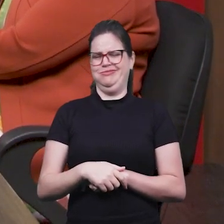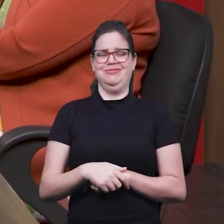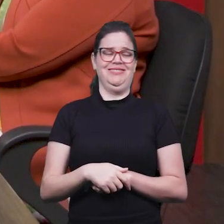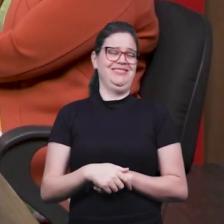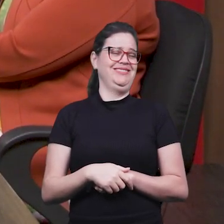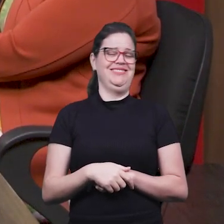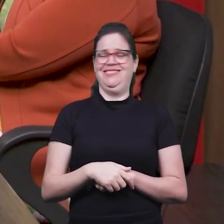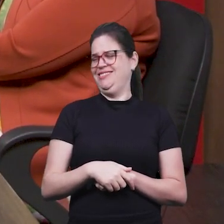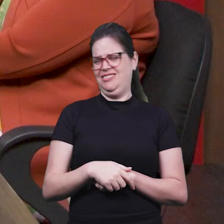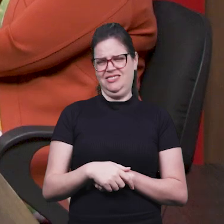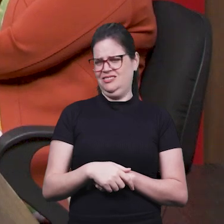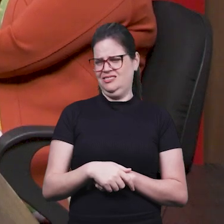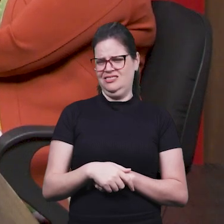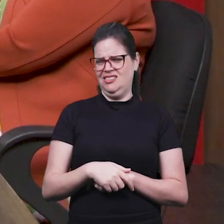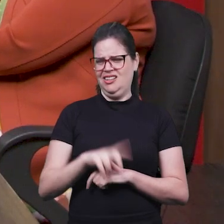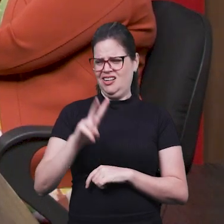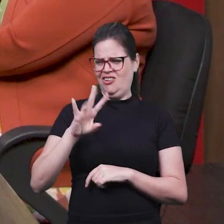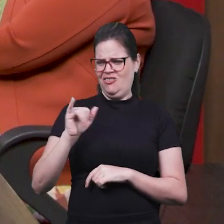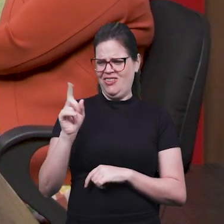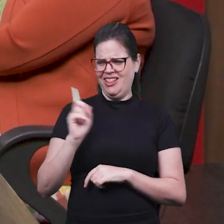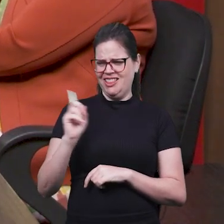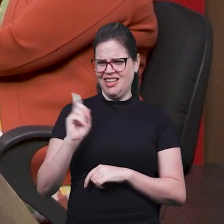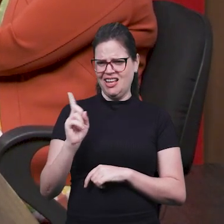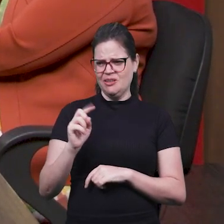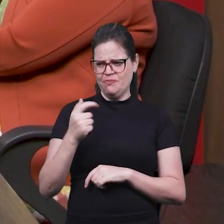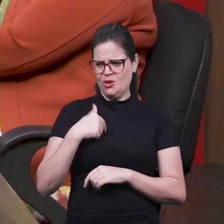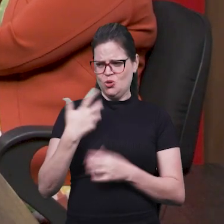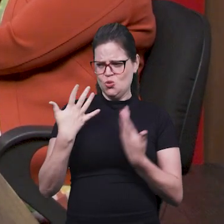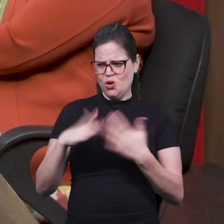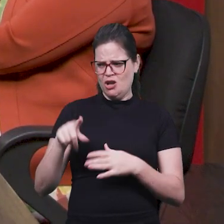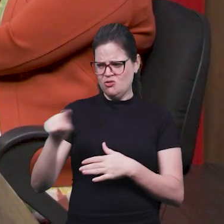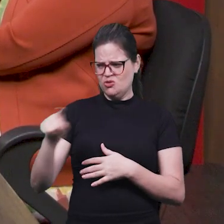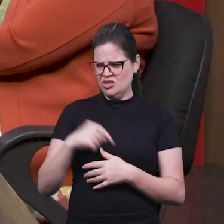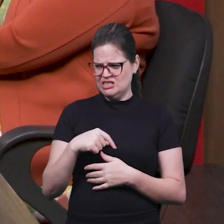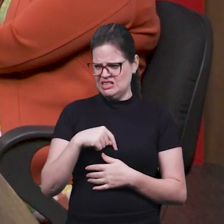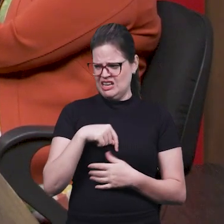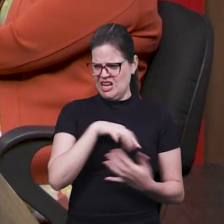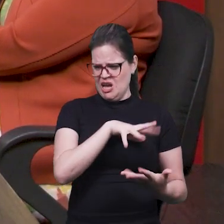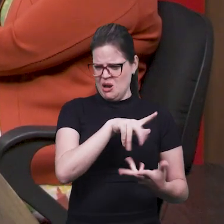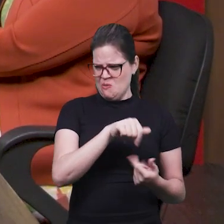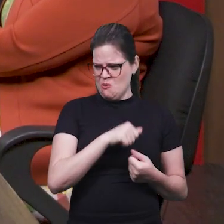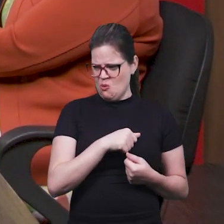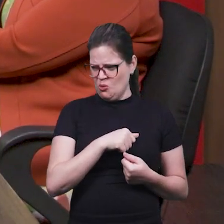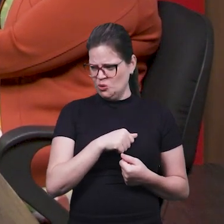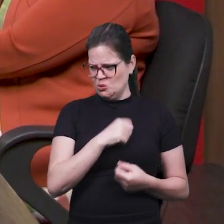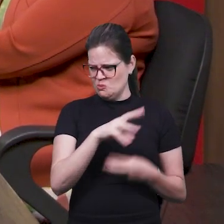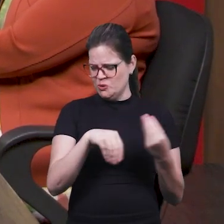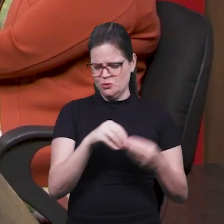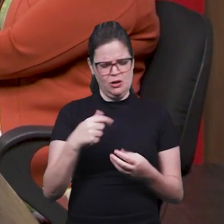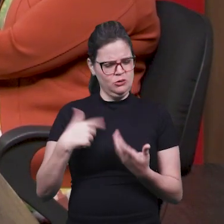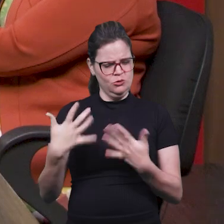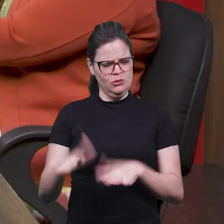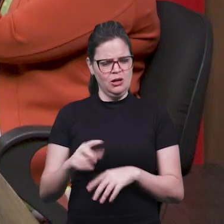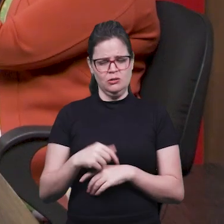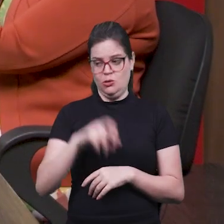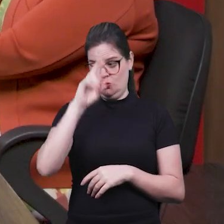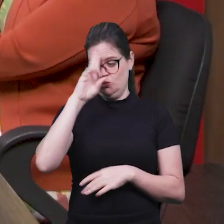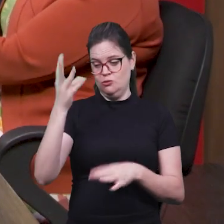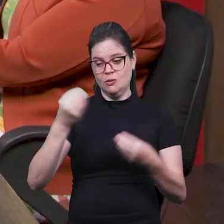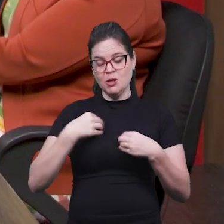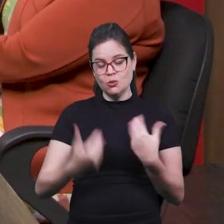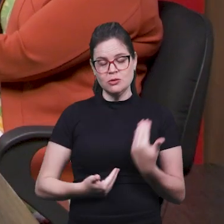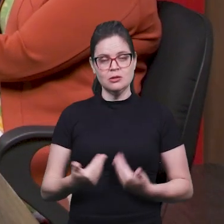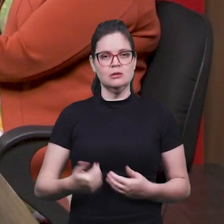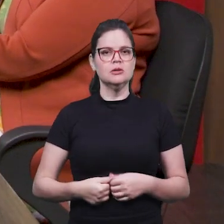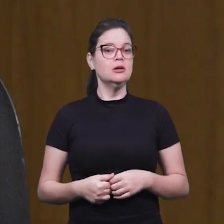um sorriso, aonde? Não, o Senhor vai me dar um servo, não quero a malequita não, a gente falava muito